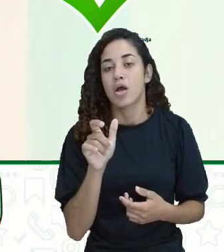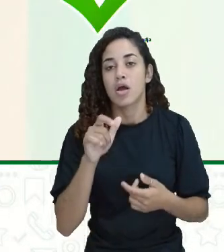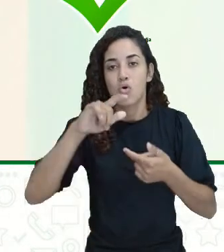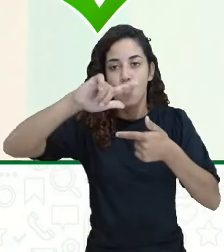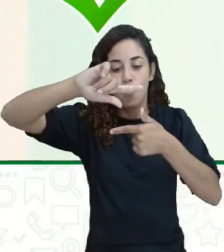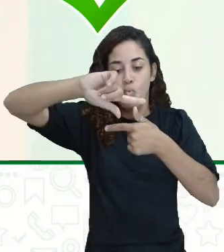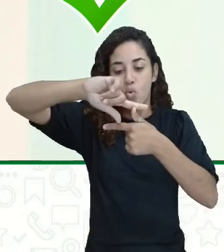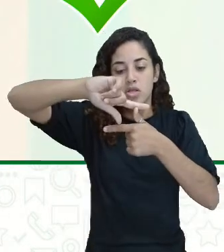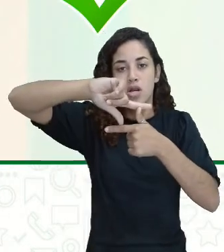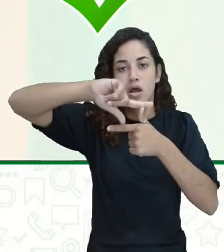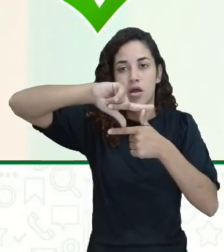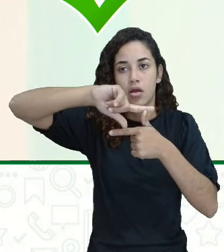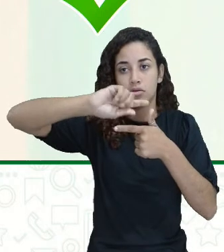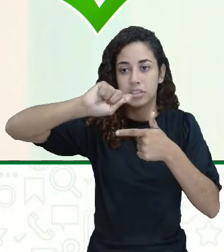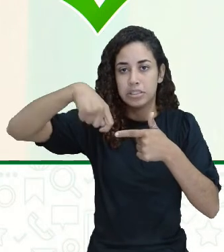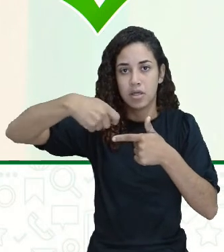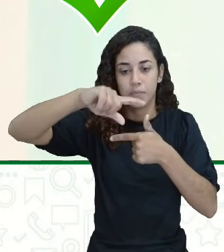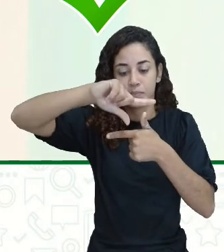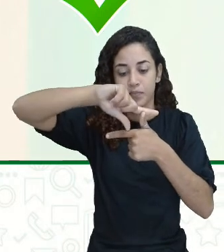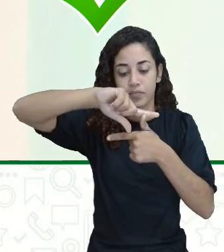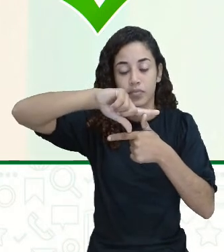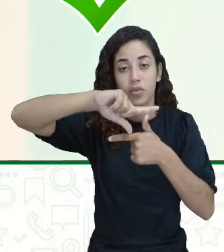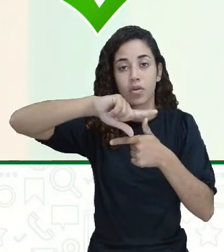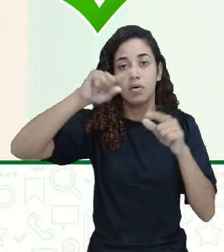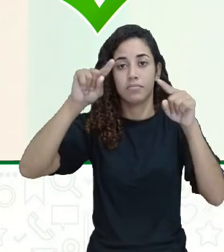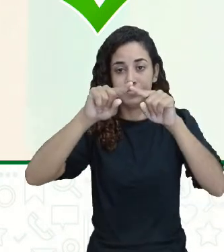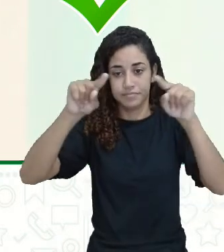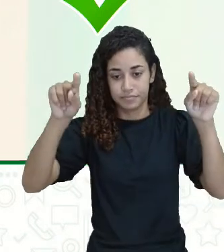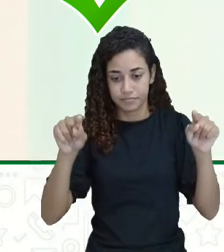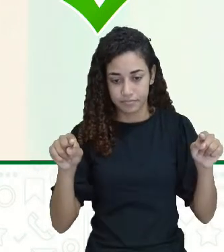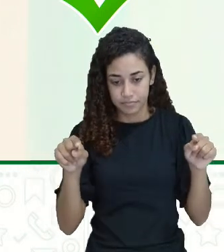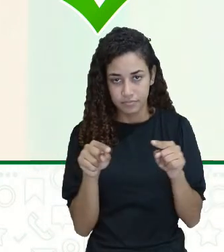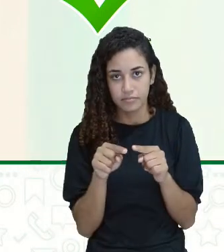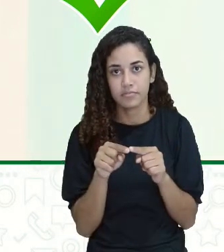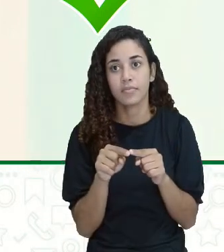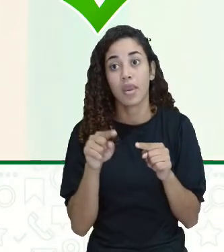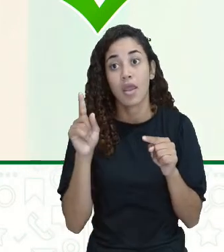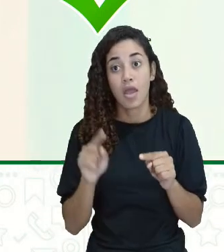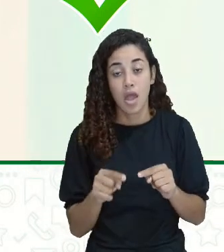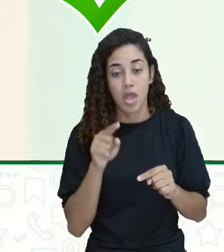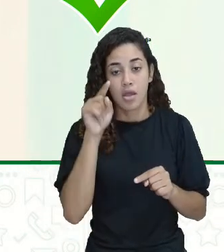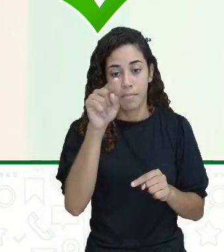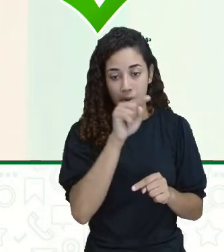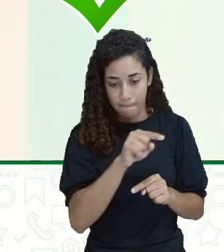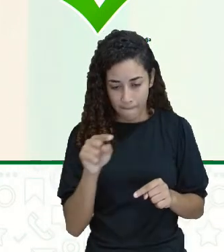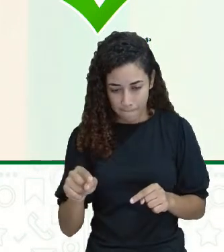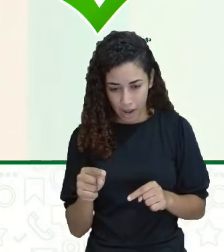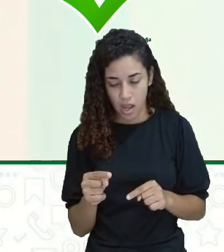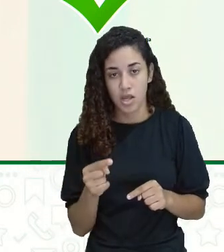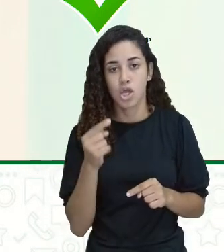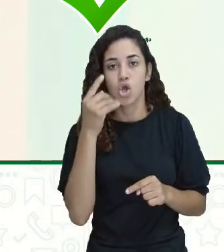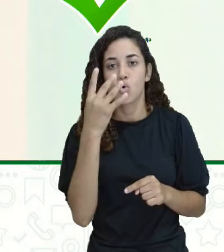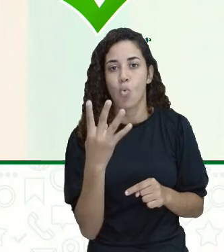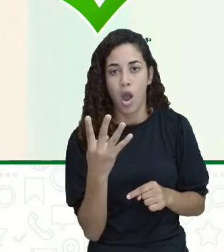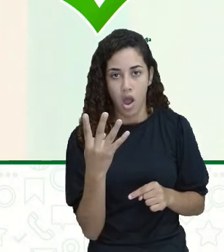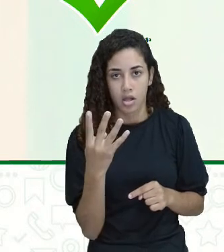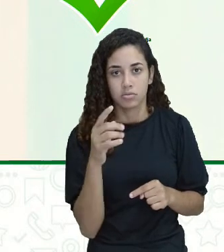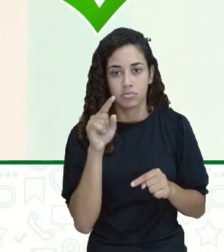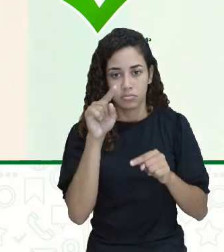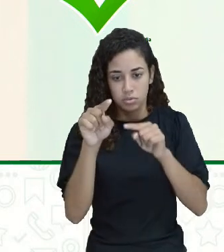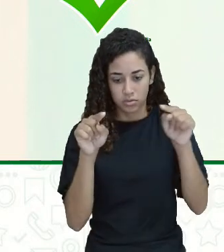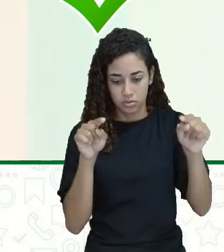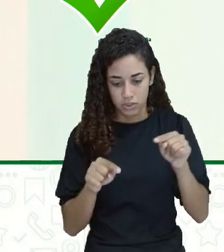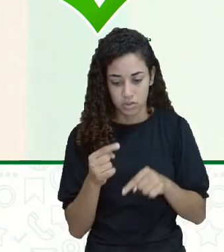coloquei lá no início uma figura quadrada, é os quatro lados iguais. Ele é um quadrilátero, mas ele